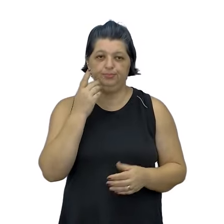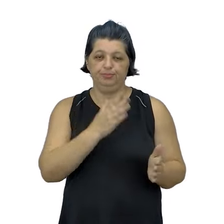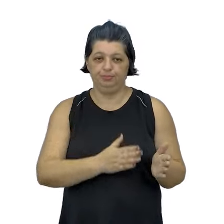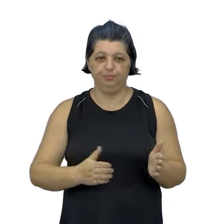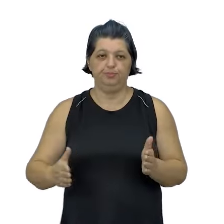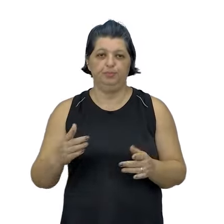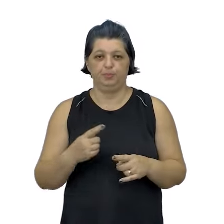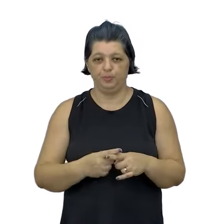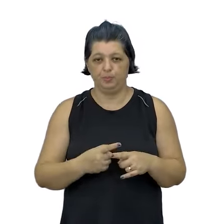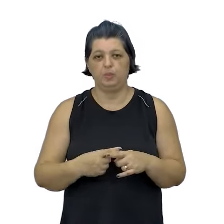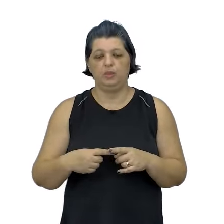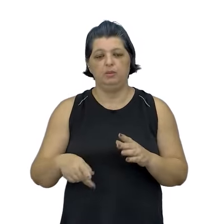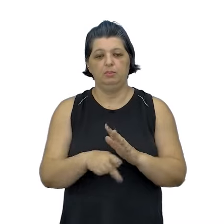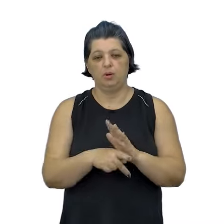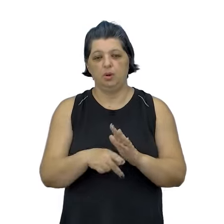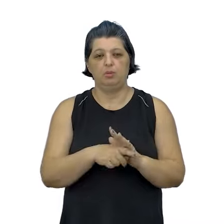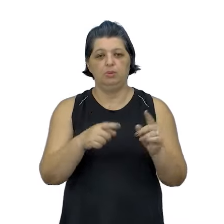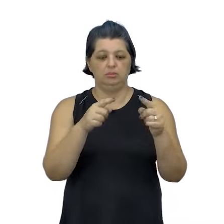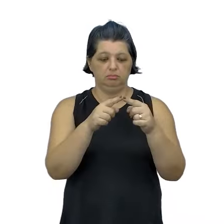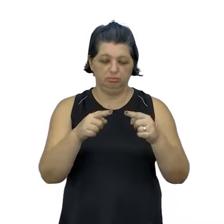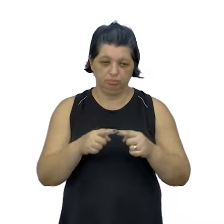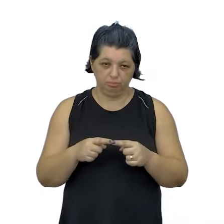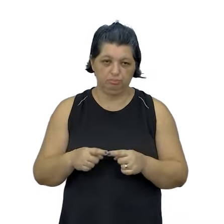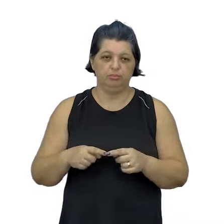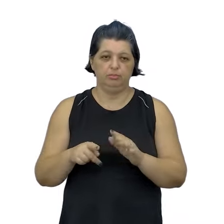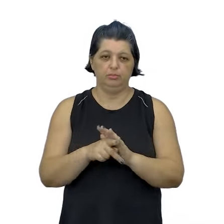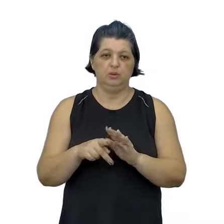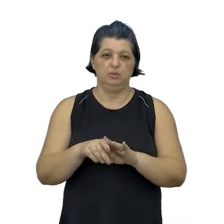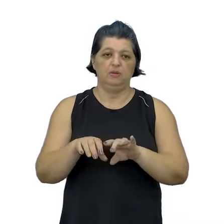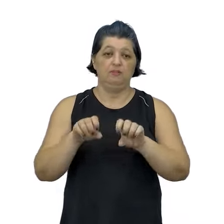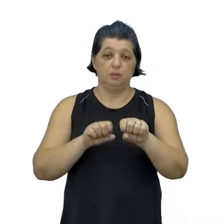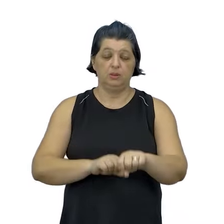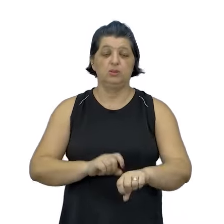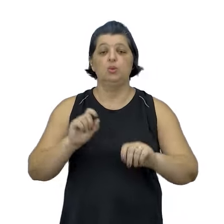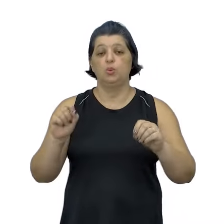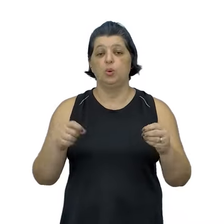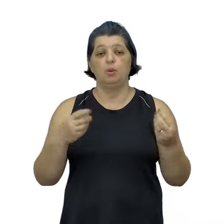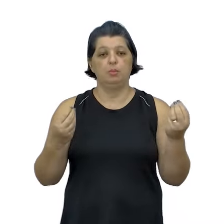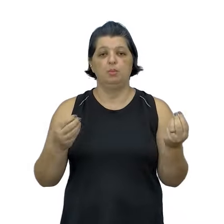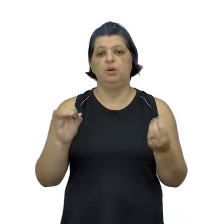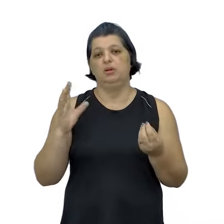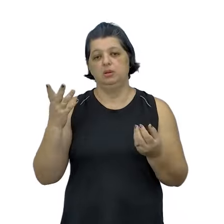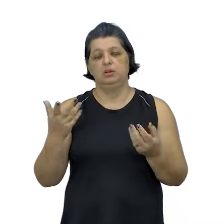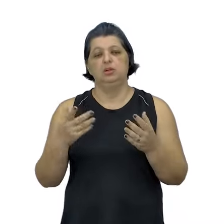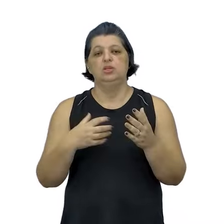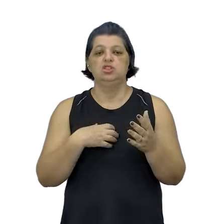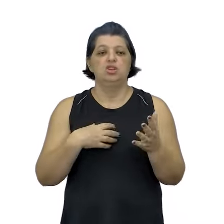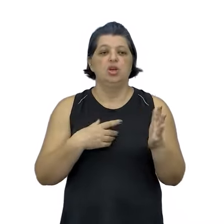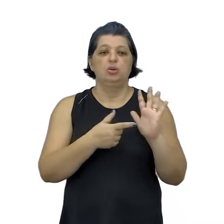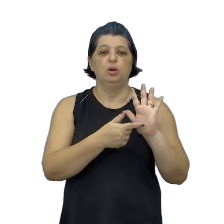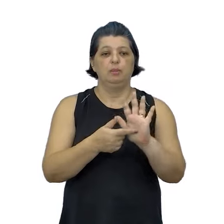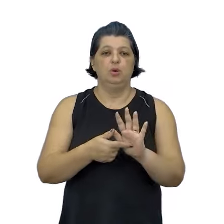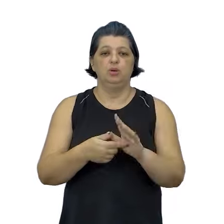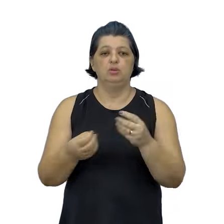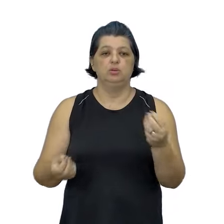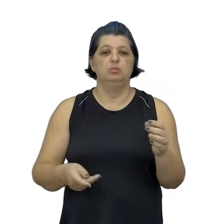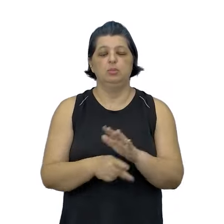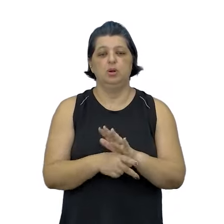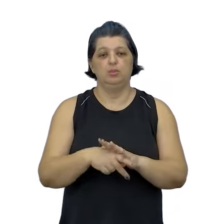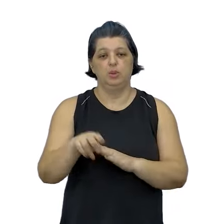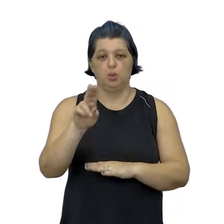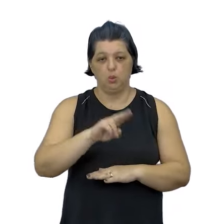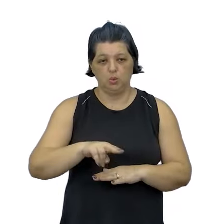vão reunir com seus pares para analisar essa formação, de que maneira as sugestões que foram apresentadas aqui poderão ser instrumentos